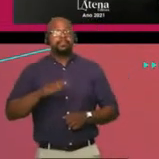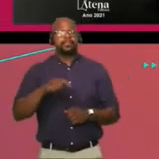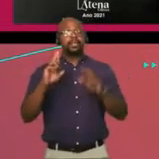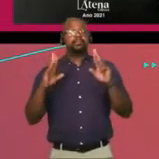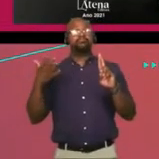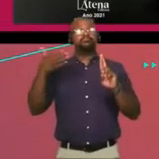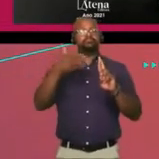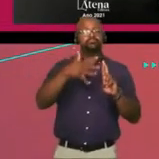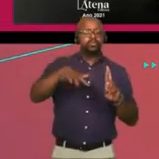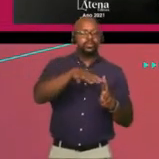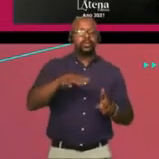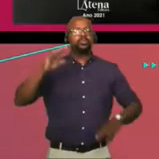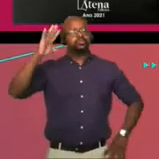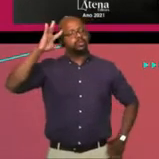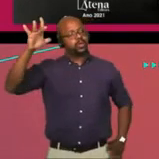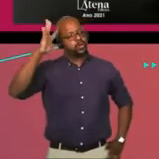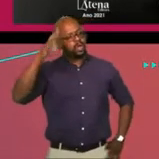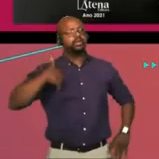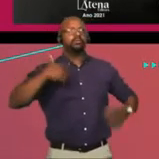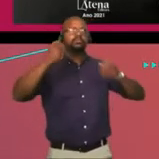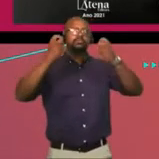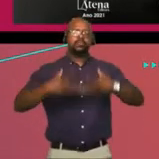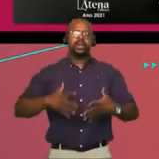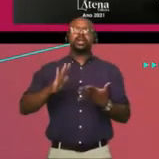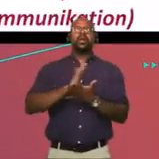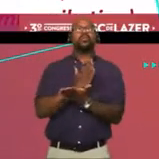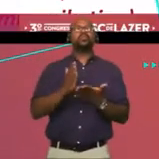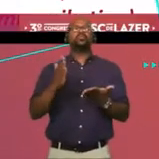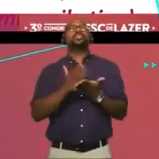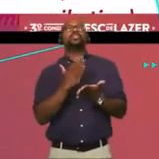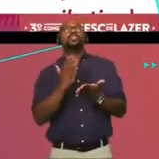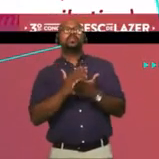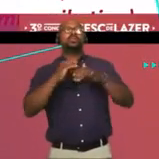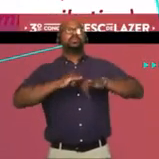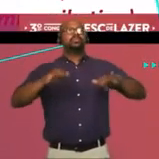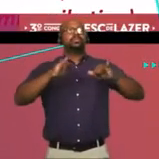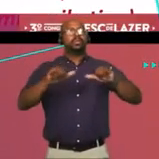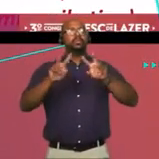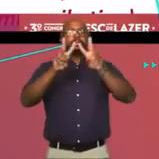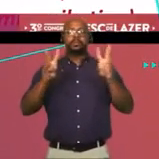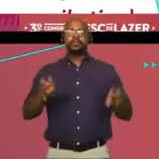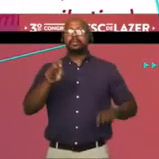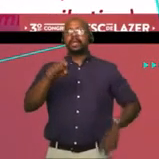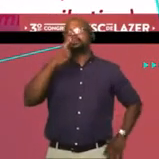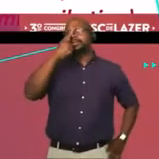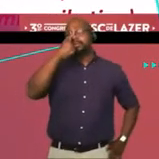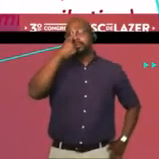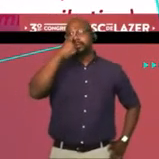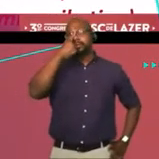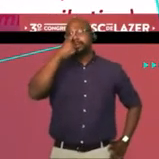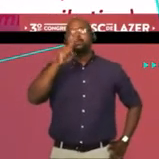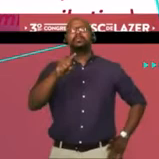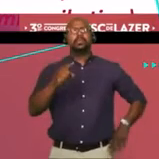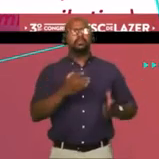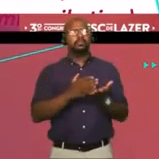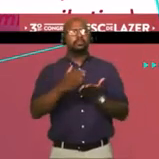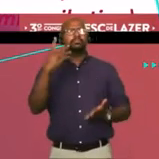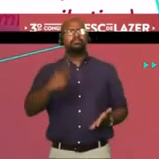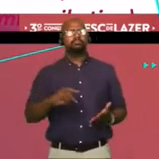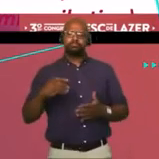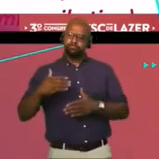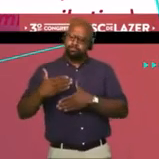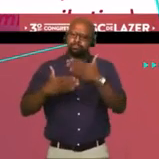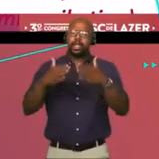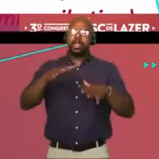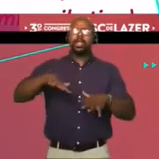do que nós vamos falar por aqui são alguns dos livros que eu publiquei com esses temas e vamos vem com começar então vendo a